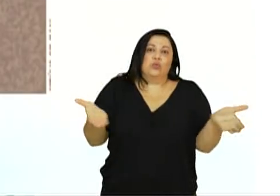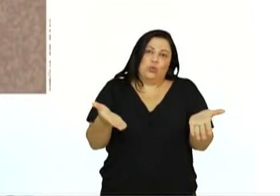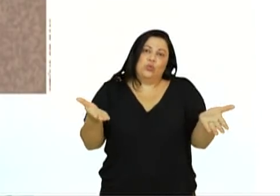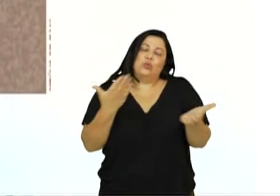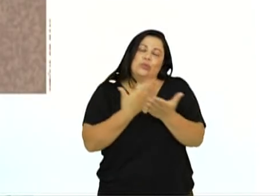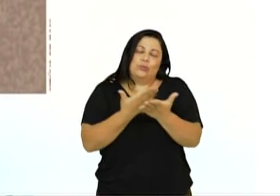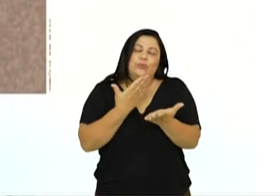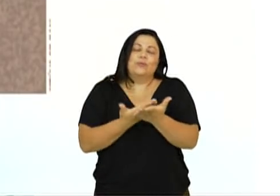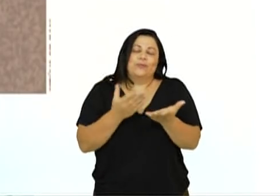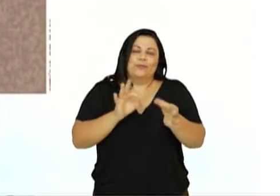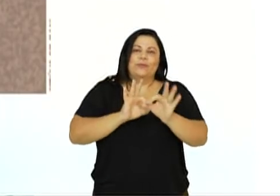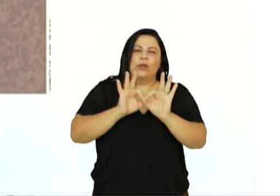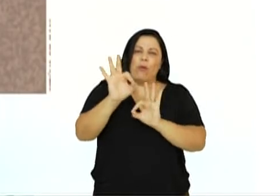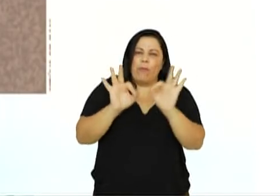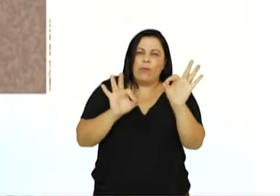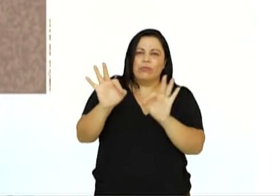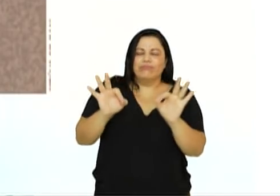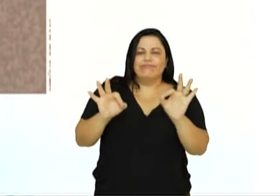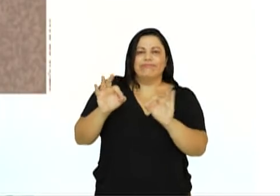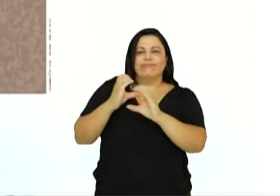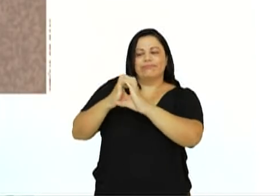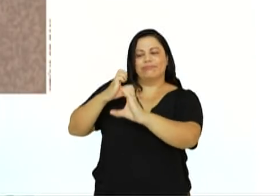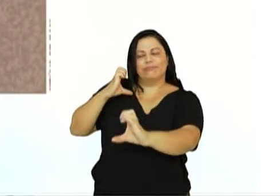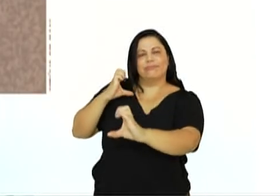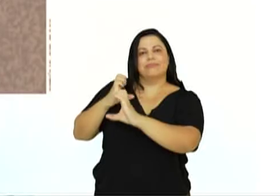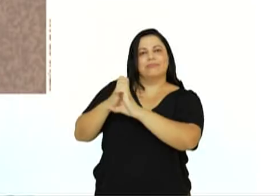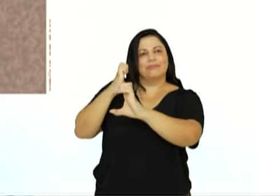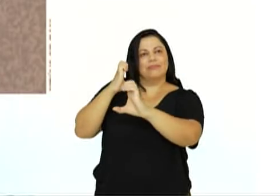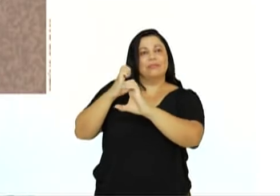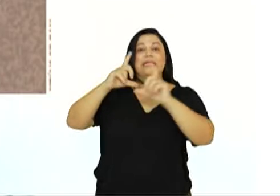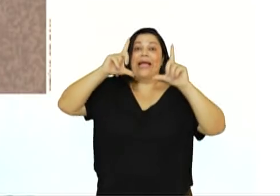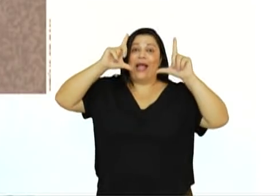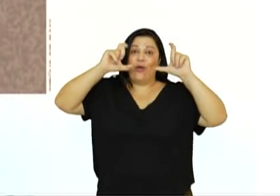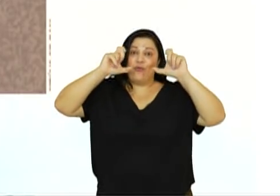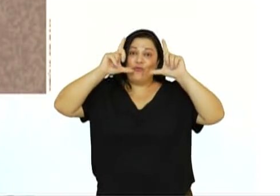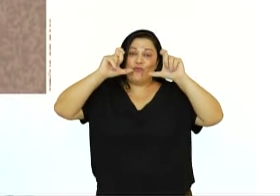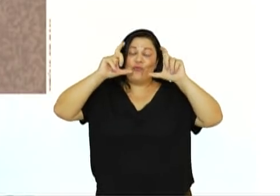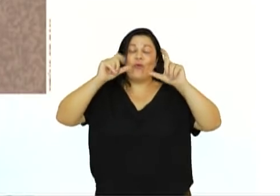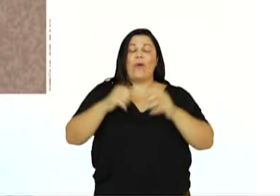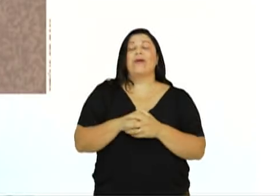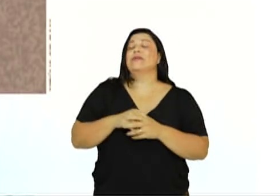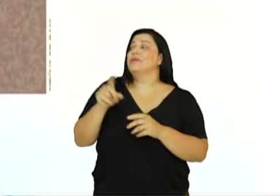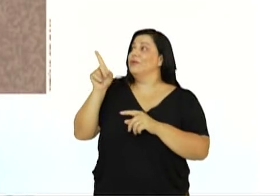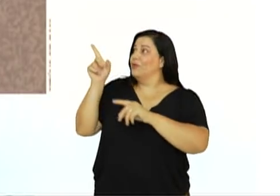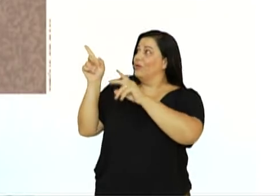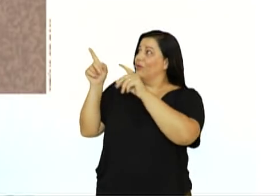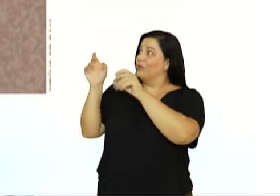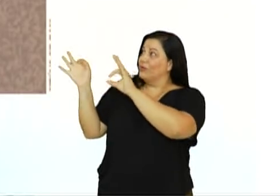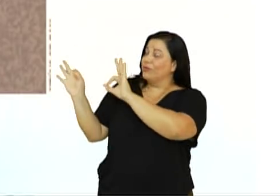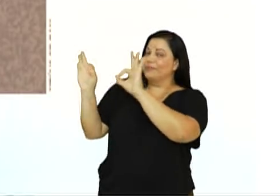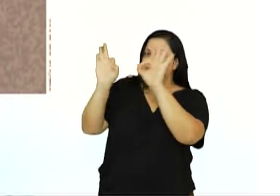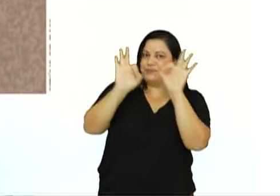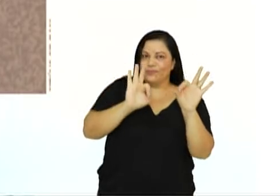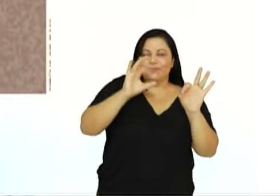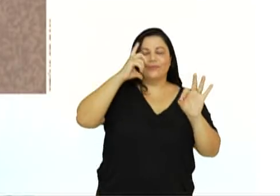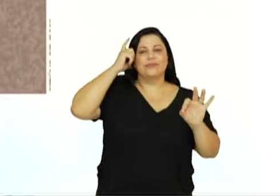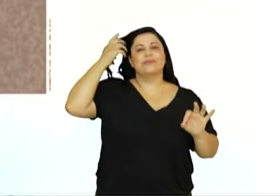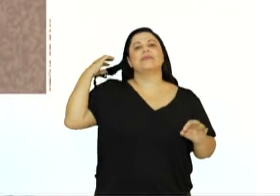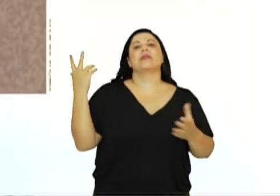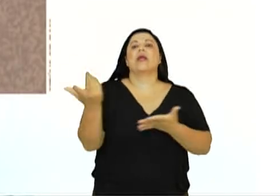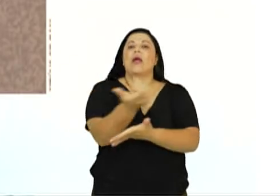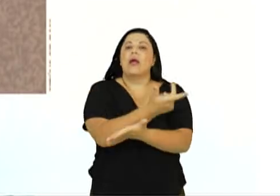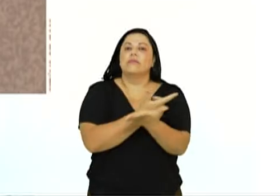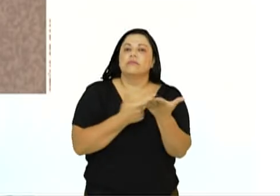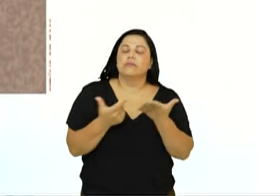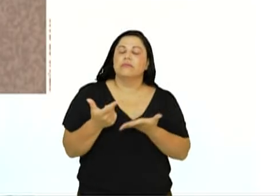um pouco dessa engenharia, né? Então aqui eu tenho uma foto também de um aqueduto, né, uma reprodução de um aqueduto, um desenho de um